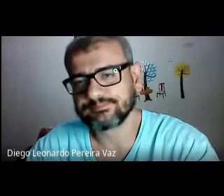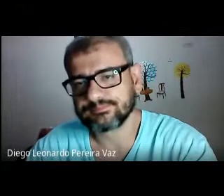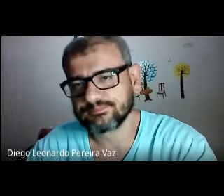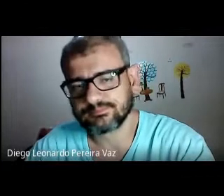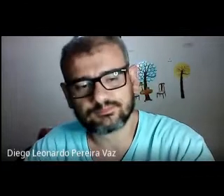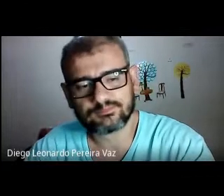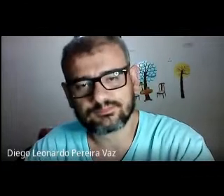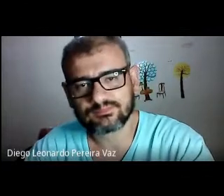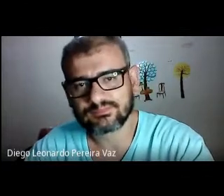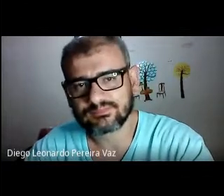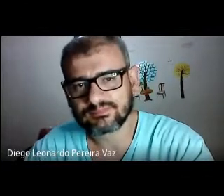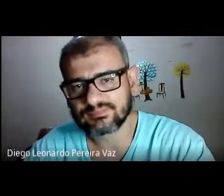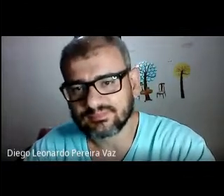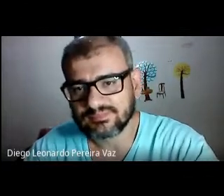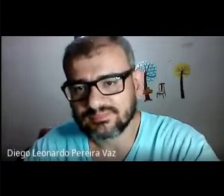Rosina.